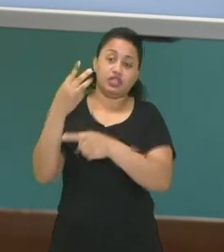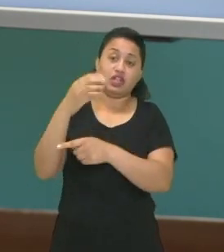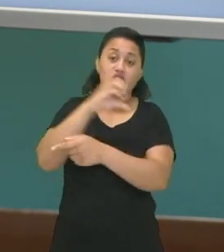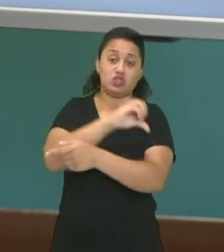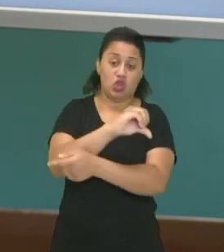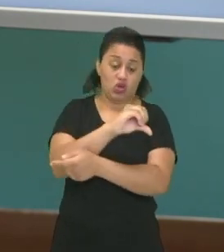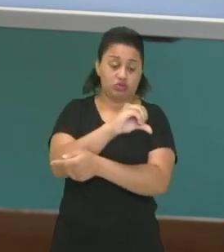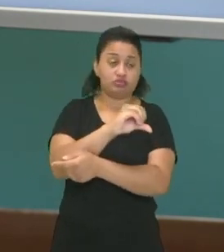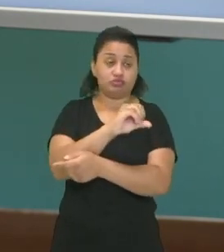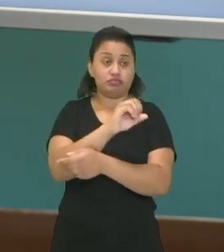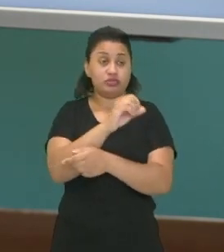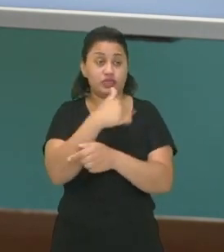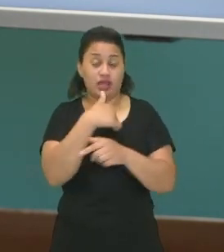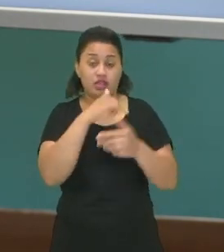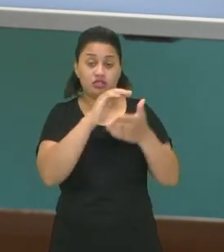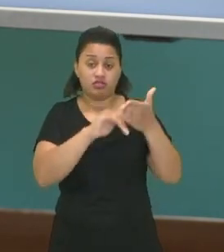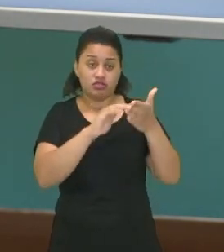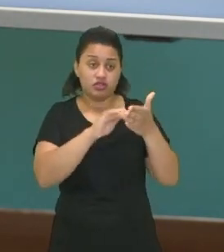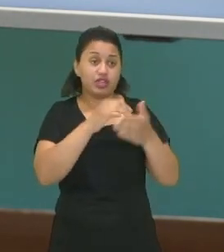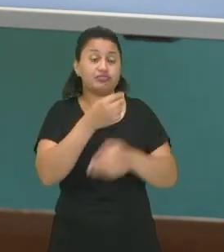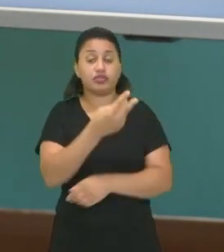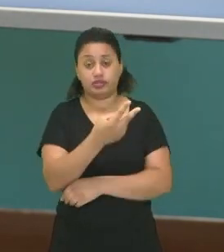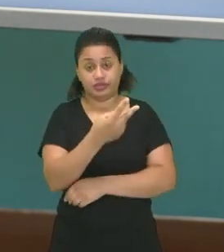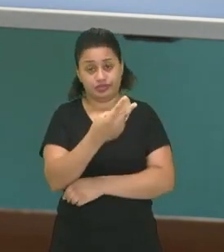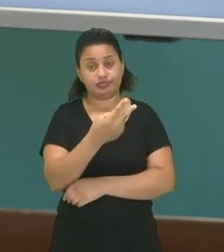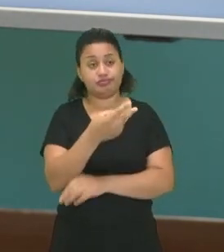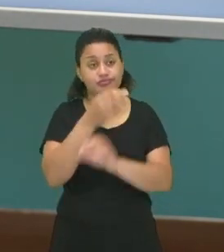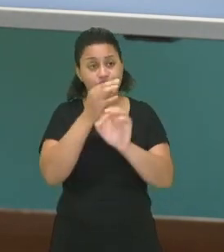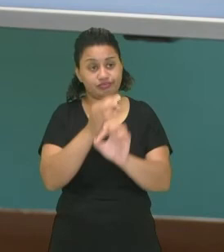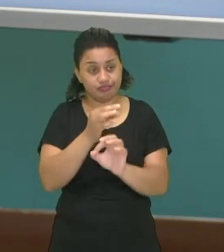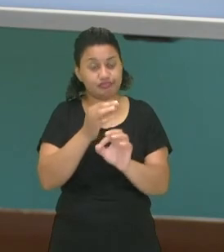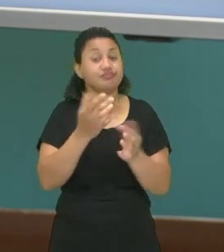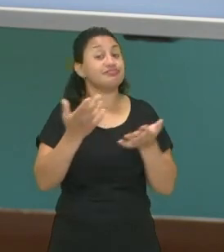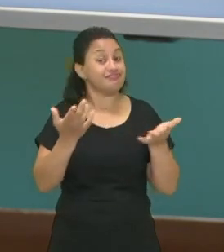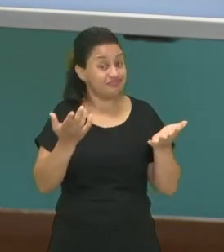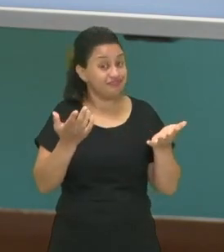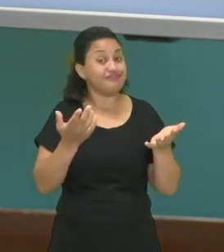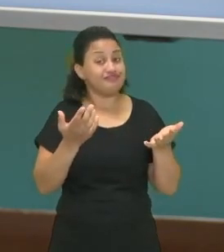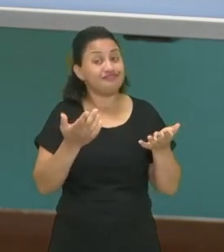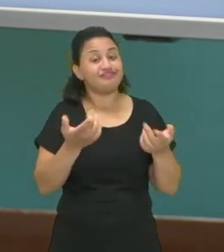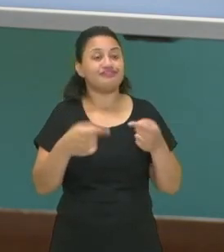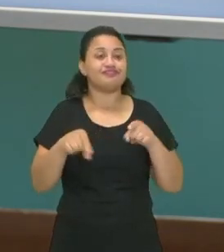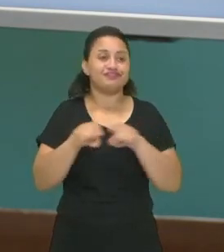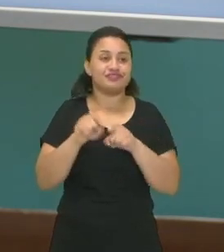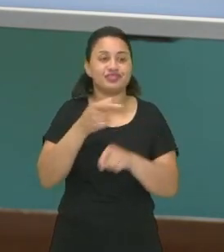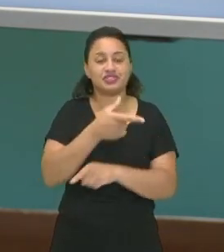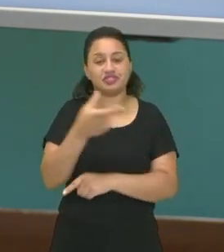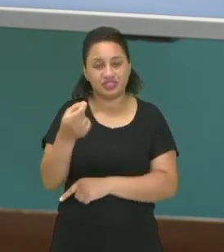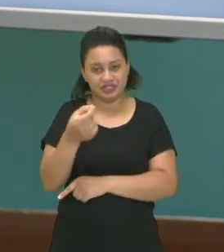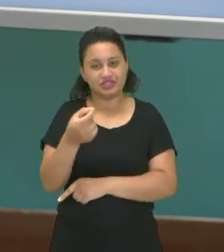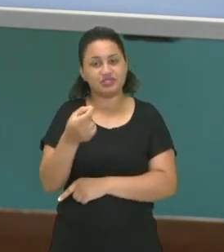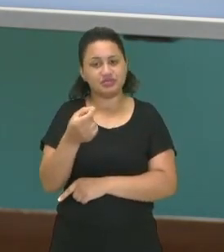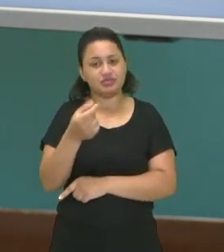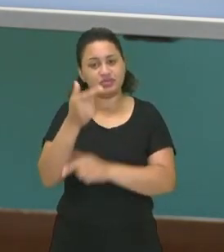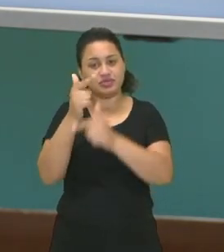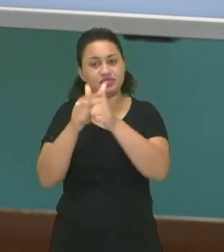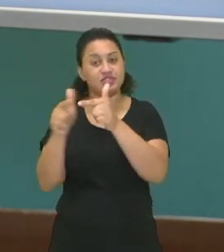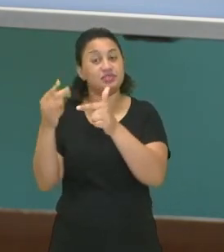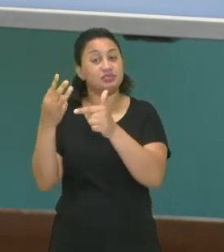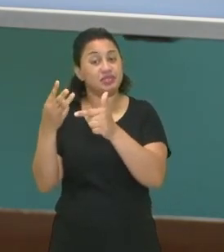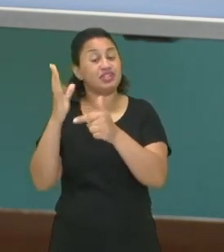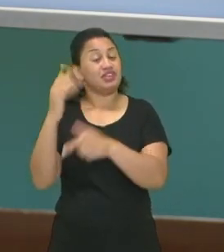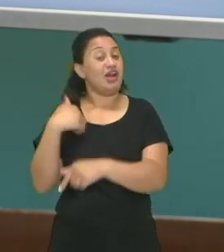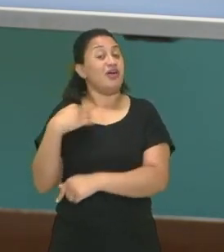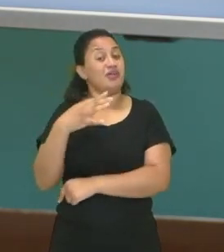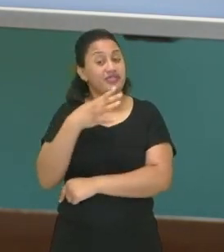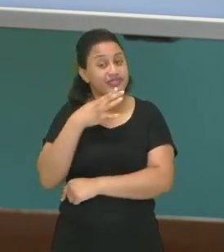é 9. 11 menos 9 deixa o resto 2. Olha no que a gente caiu de novo, no 20 dividido por 3, né? A gente já caiu